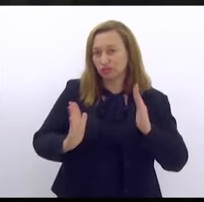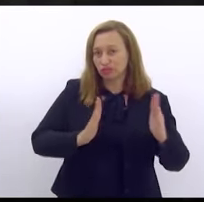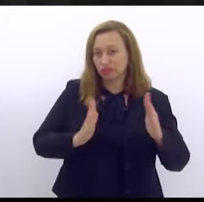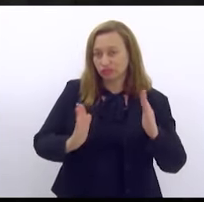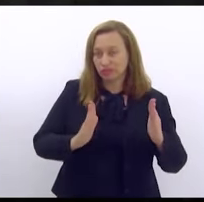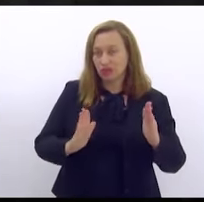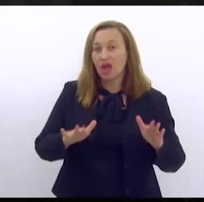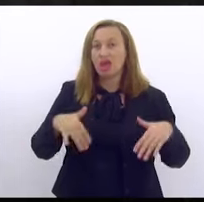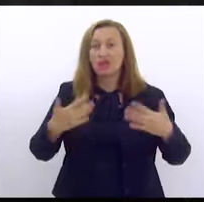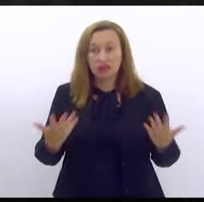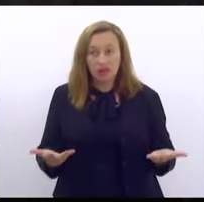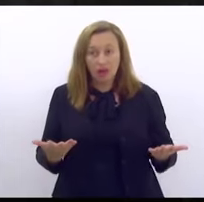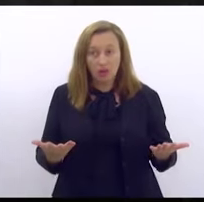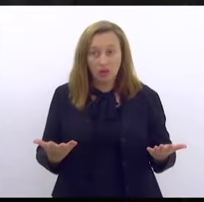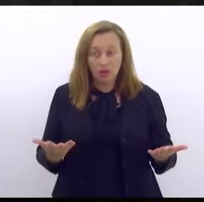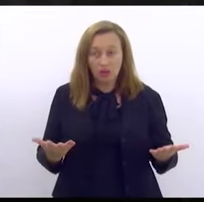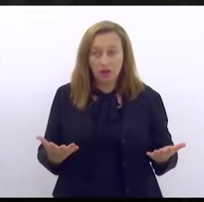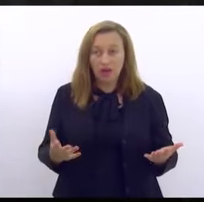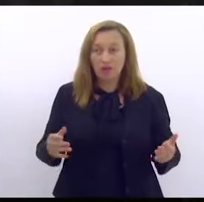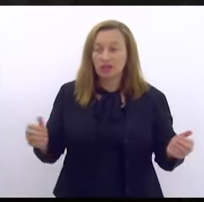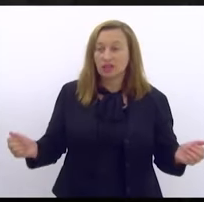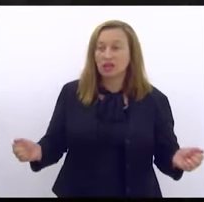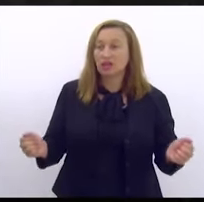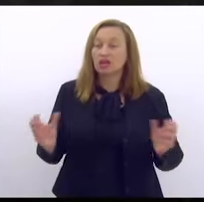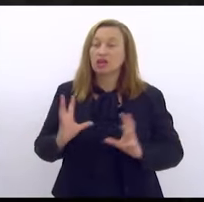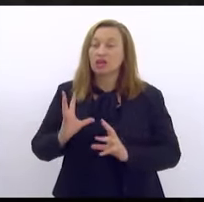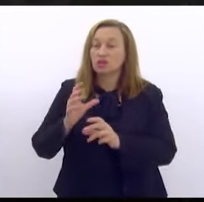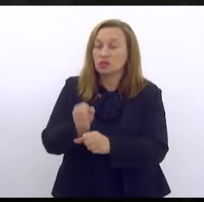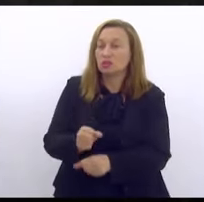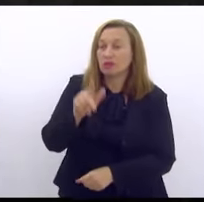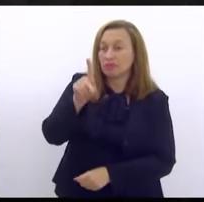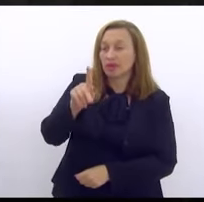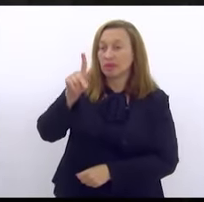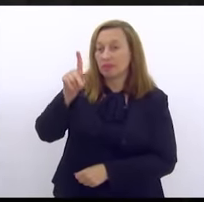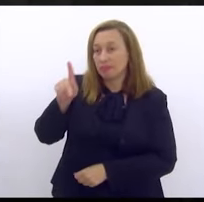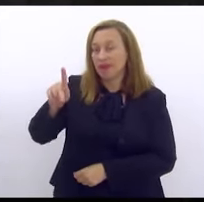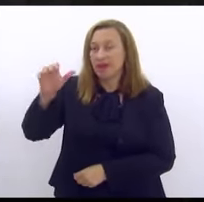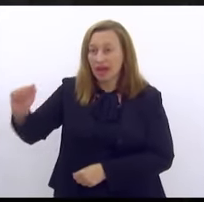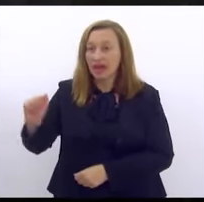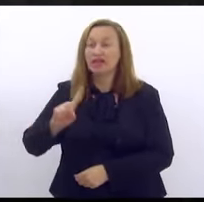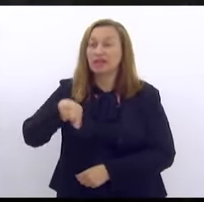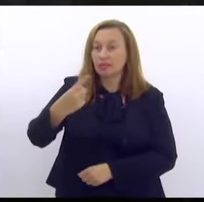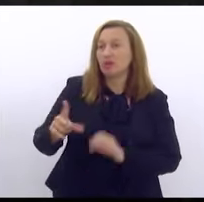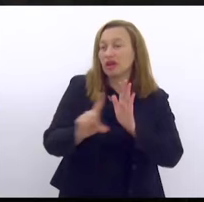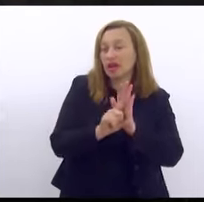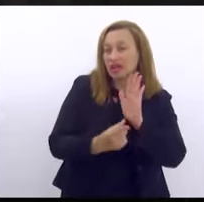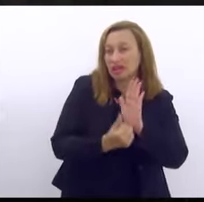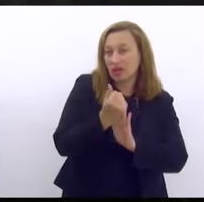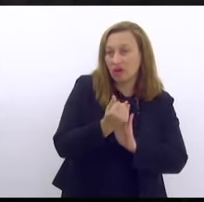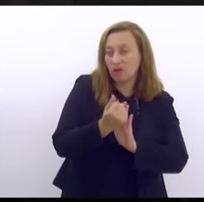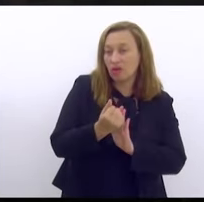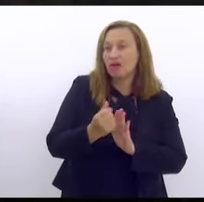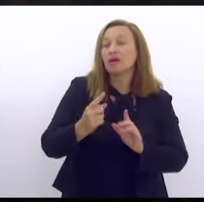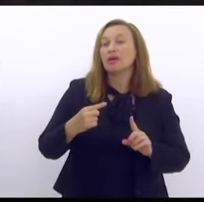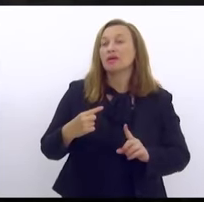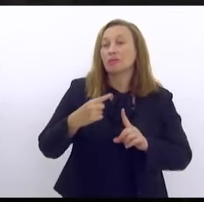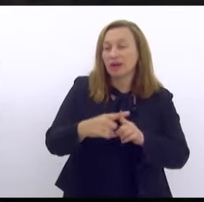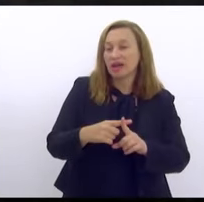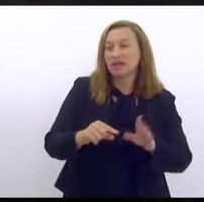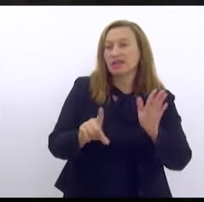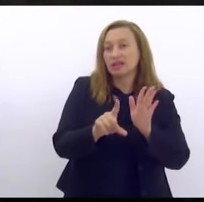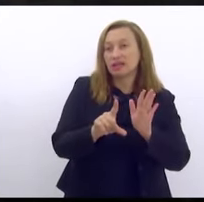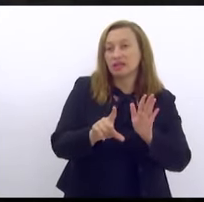o PEDES vai arrimar o PPA, o PPA arrima a LDO e a LDO arrima a